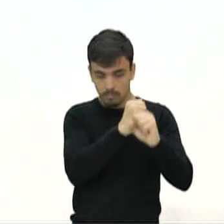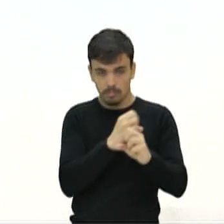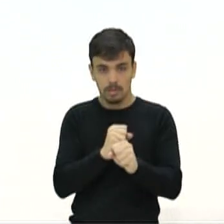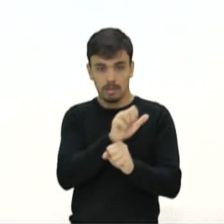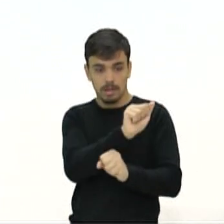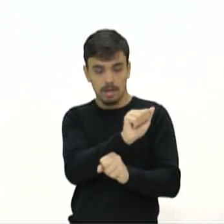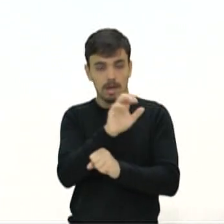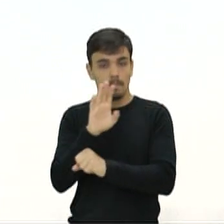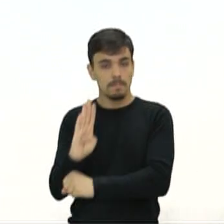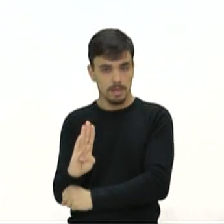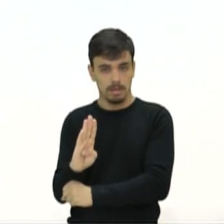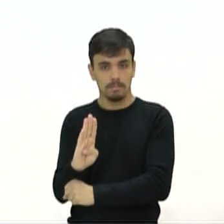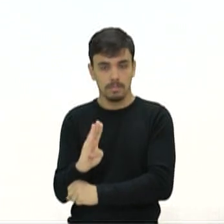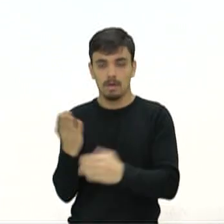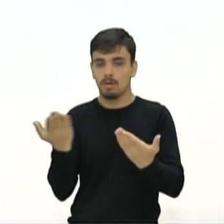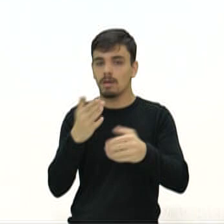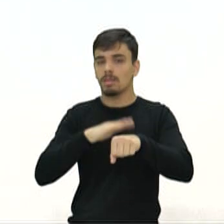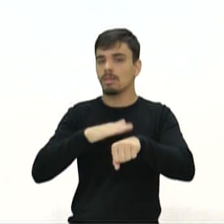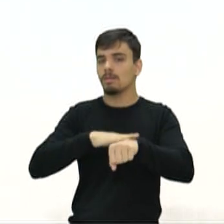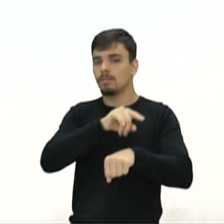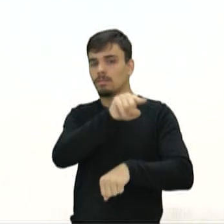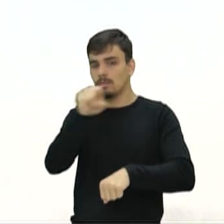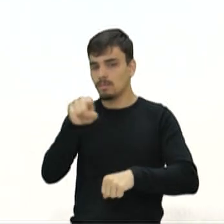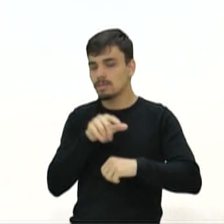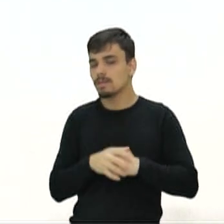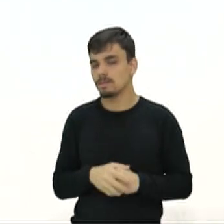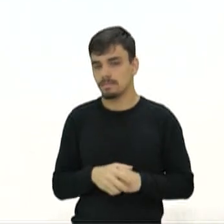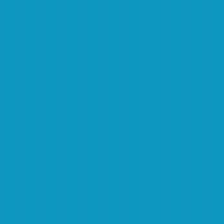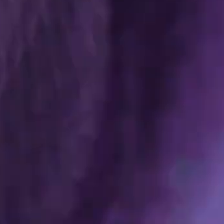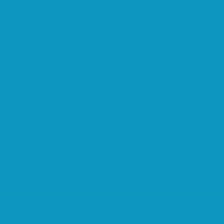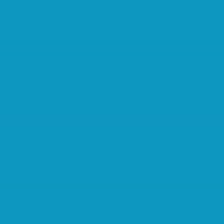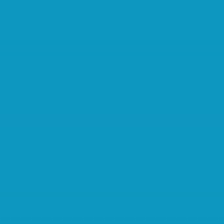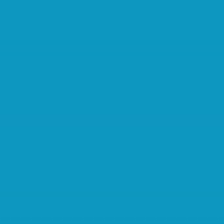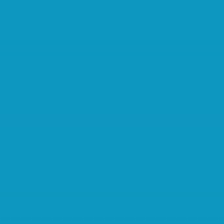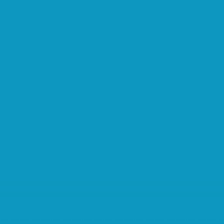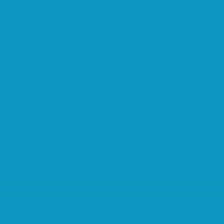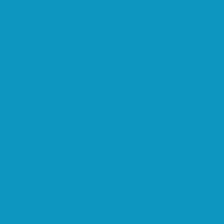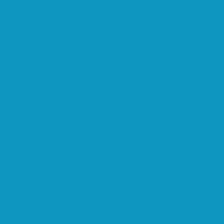B. Vou dar um tempinho para os senhores e senhoritas.